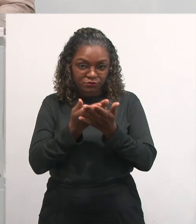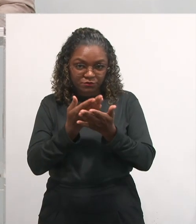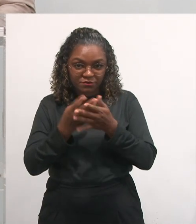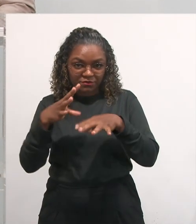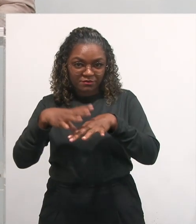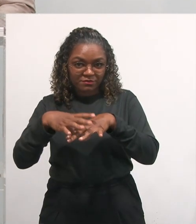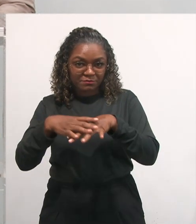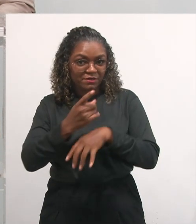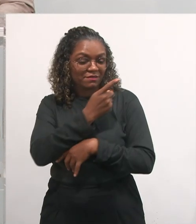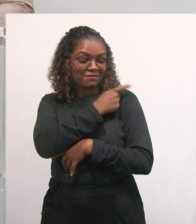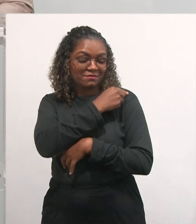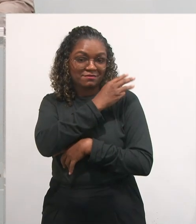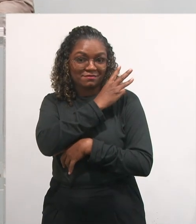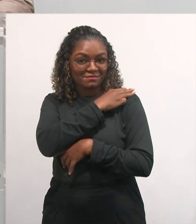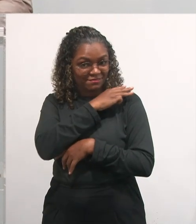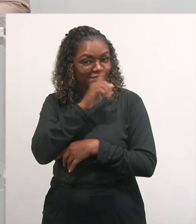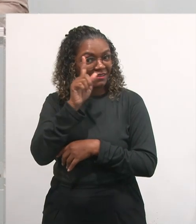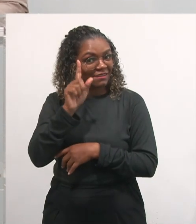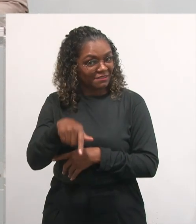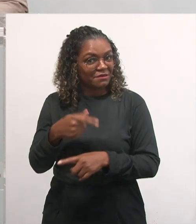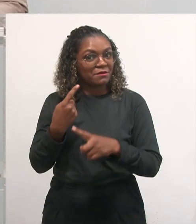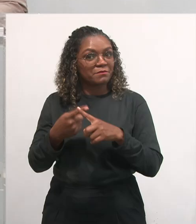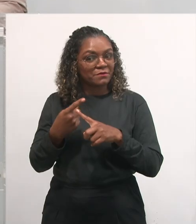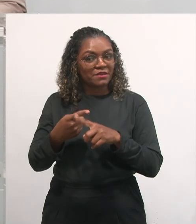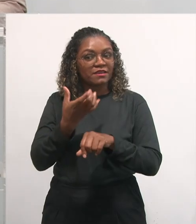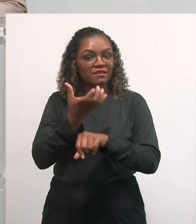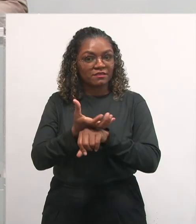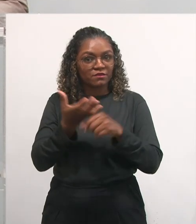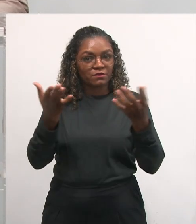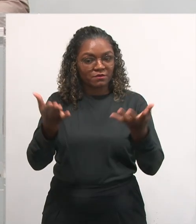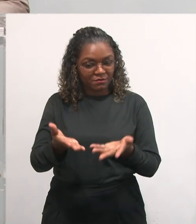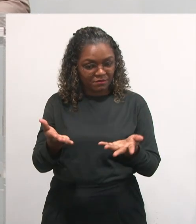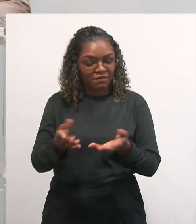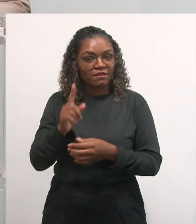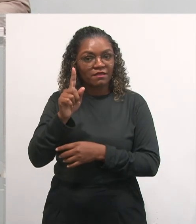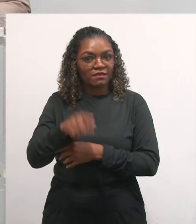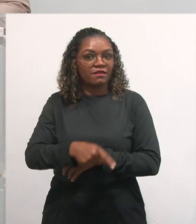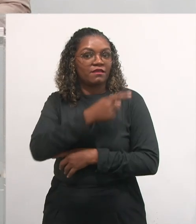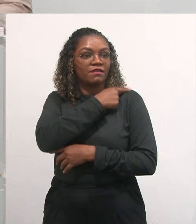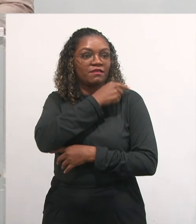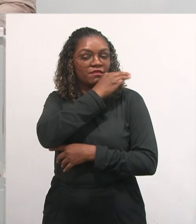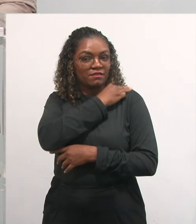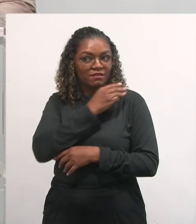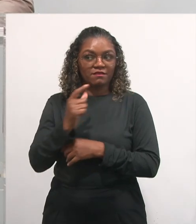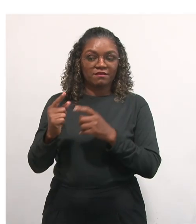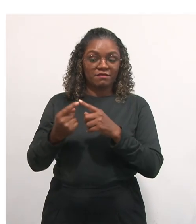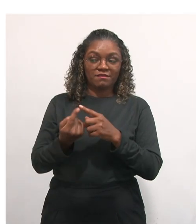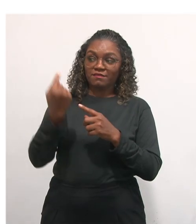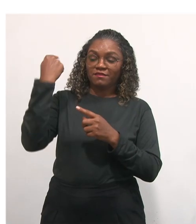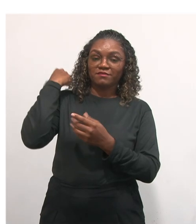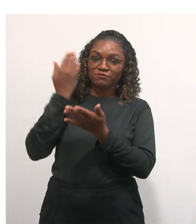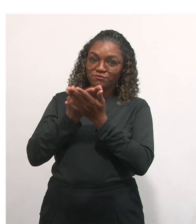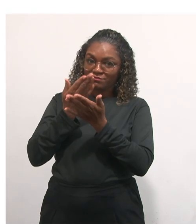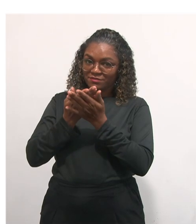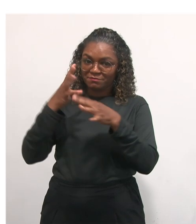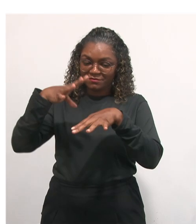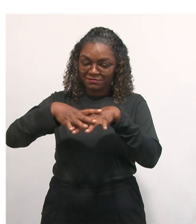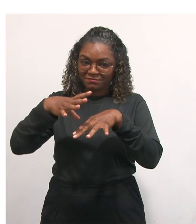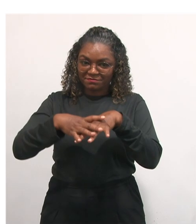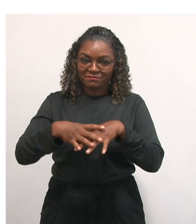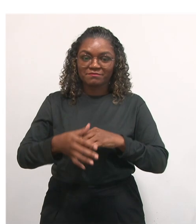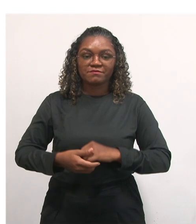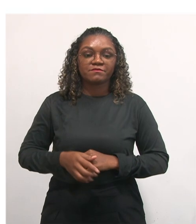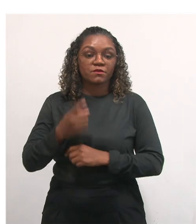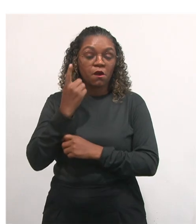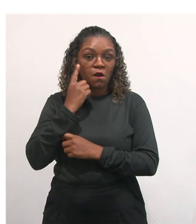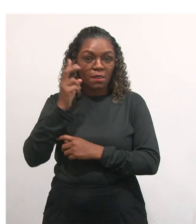ensino médio. Não tem como você estar aqui nessa disciplina sem ter visto uma equação de primeiro grau. Não tem como. Vejam só, quando vocês vão lembrar disso aqui